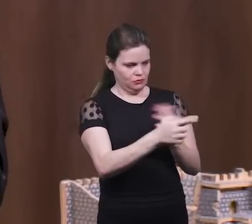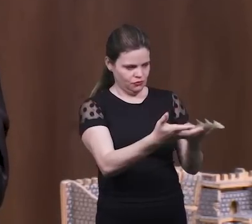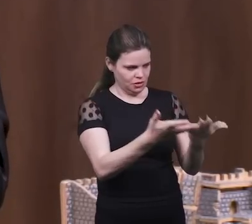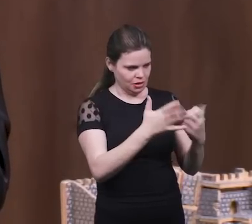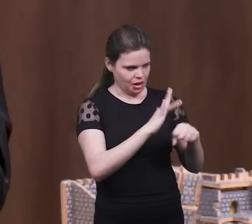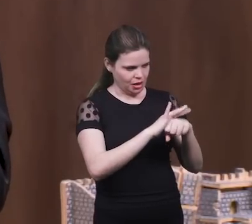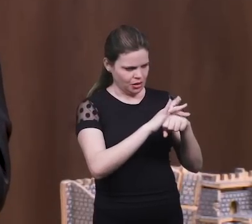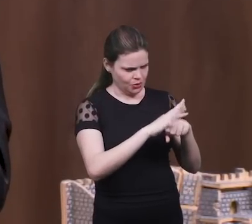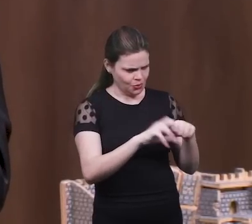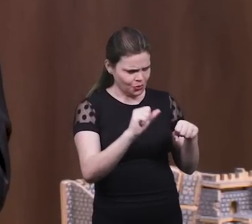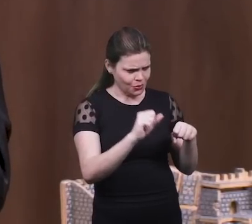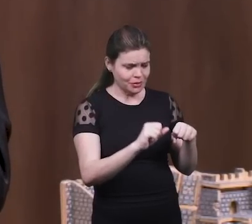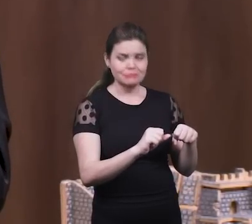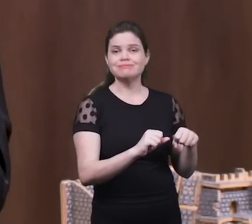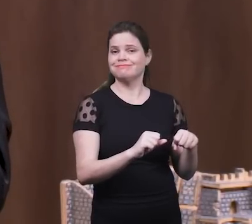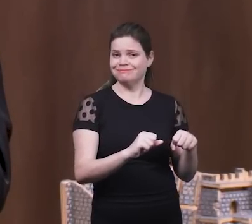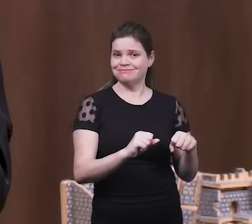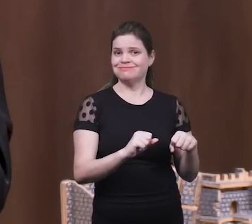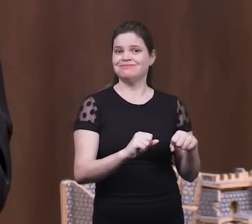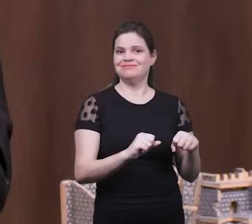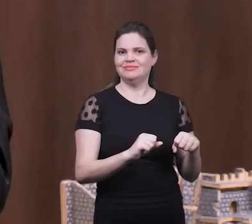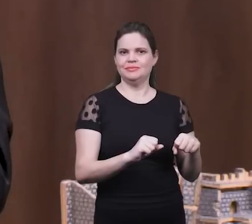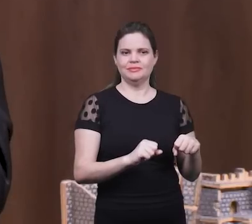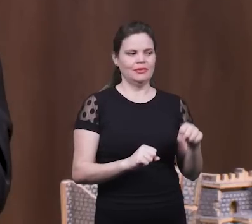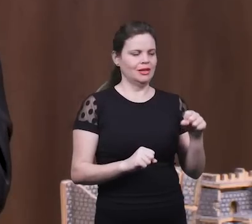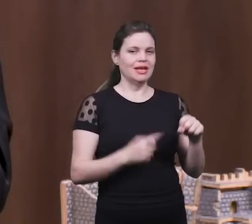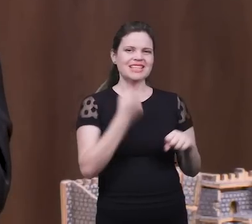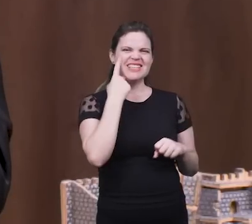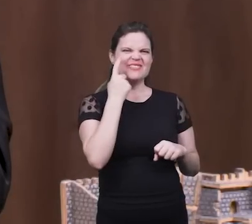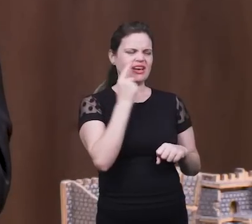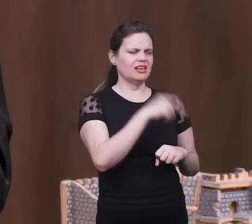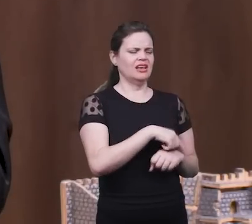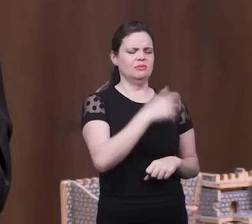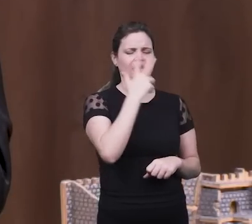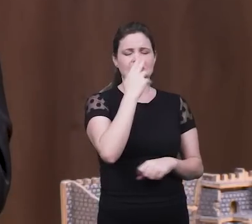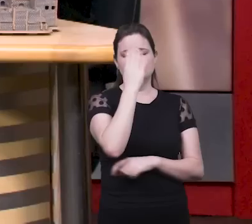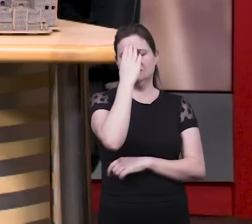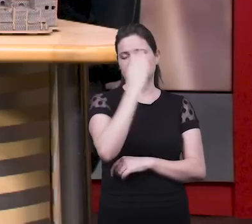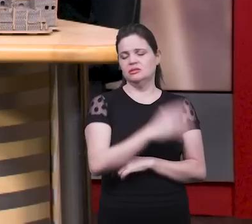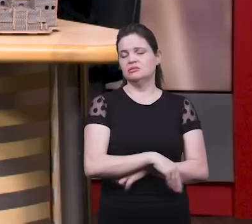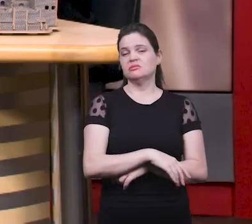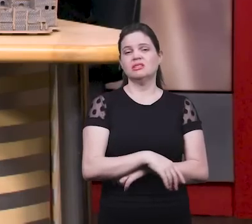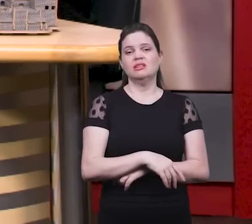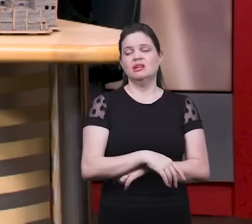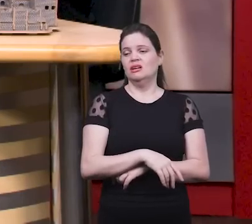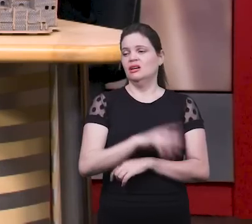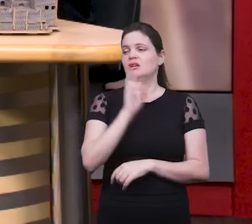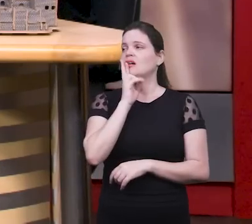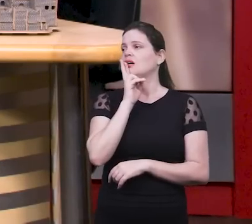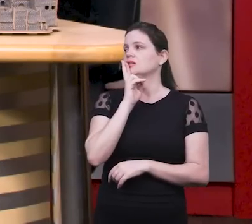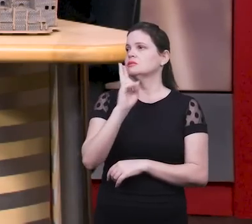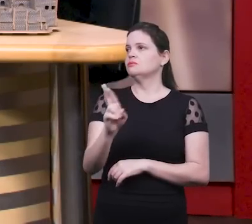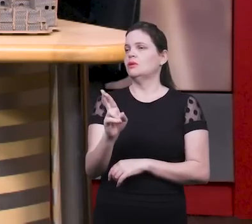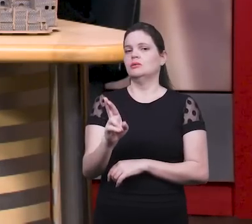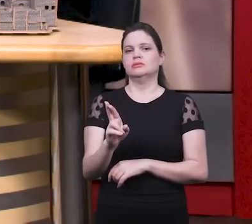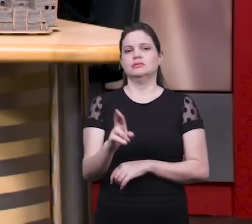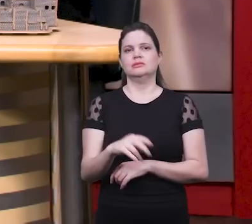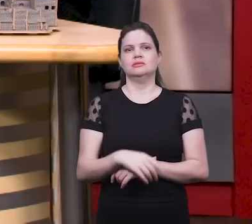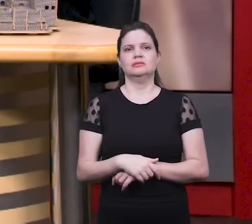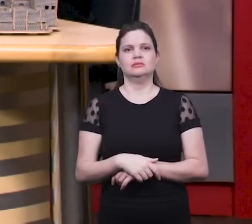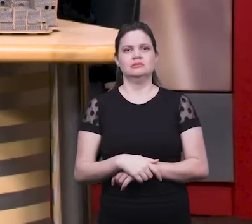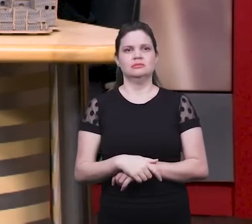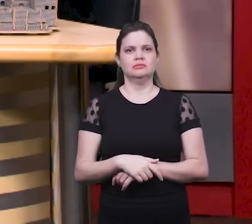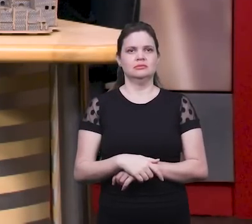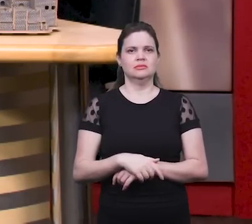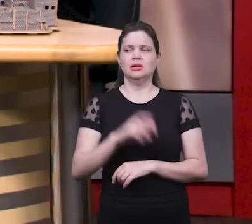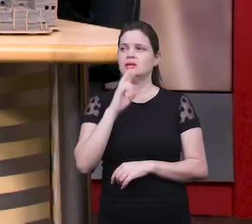vê, hein, Ian, você vê o desânimo desse homem, tá tão desanimado, porque ele falou, Senhor, a resposta que ele compreendeu o que estava falando com ele, que falou,